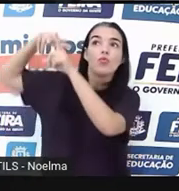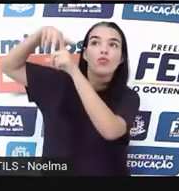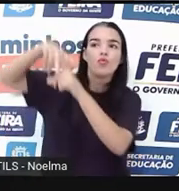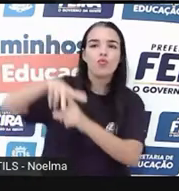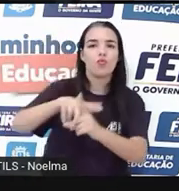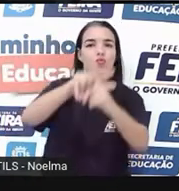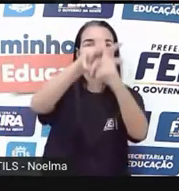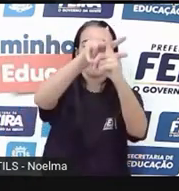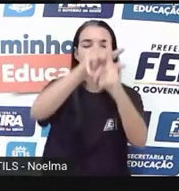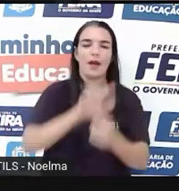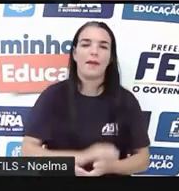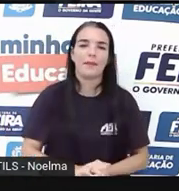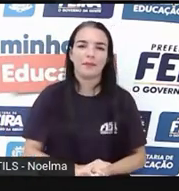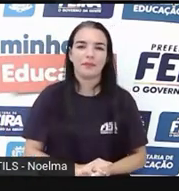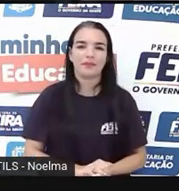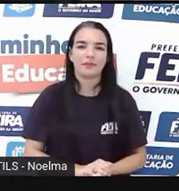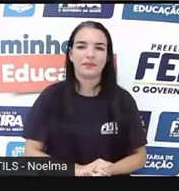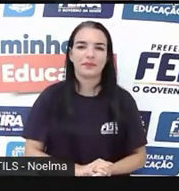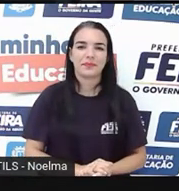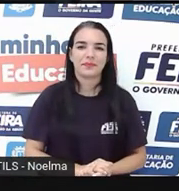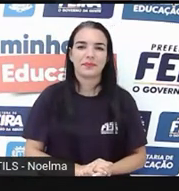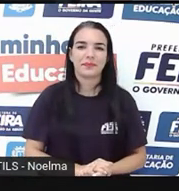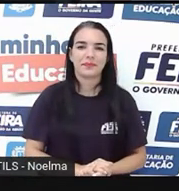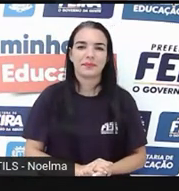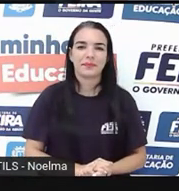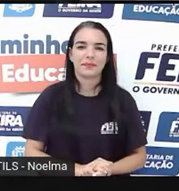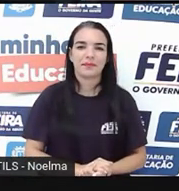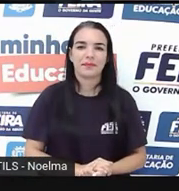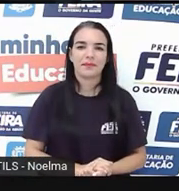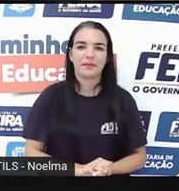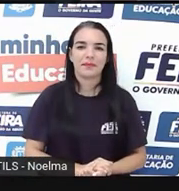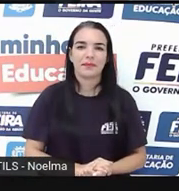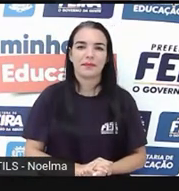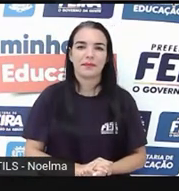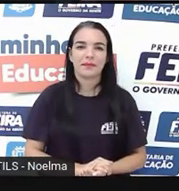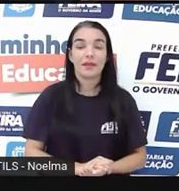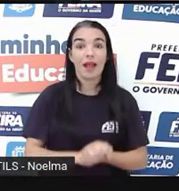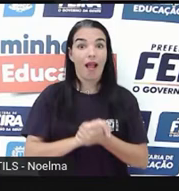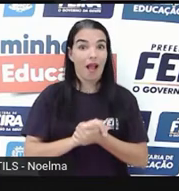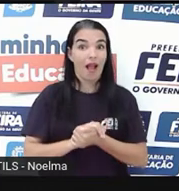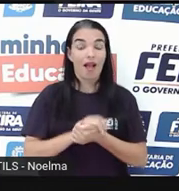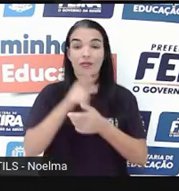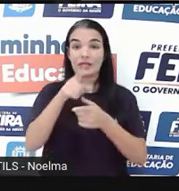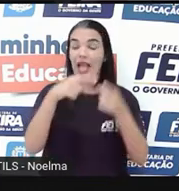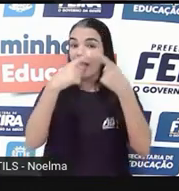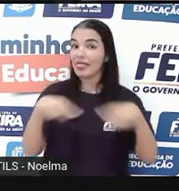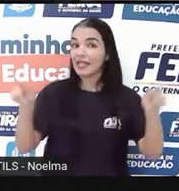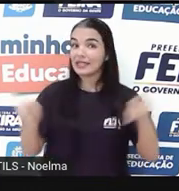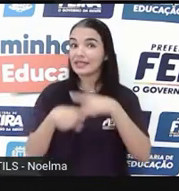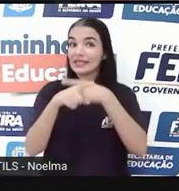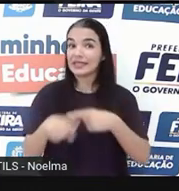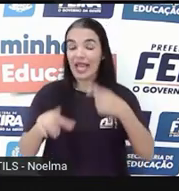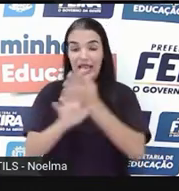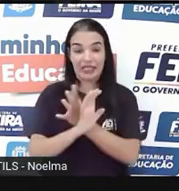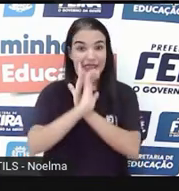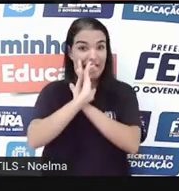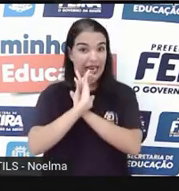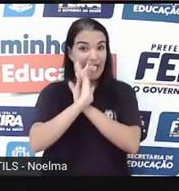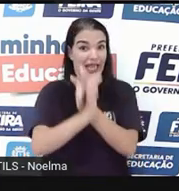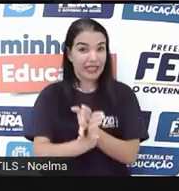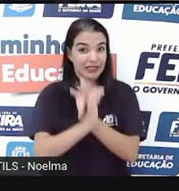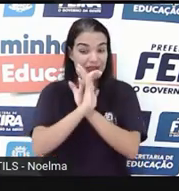bruxa. Próximo passo. Dance like an skeleton. Então vamos dançar como um